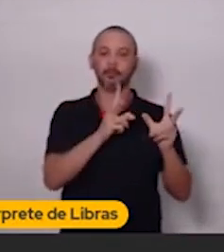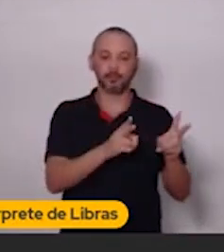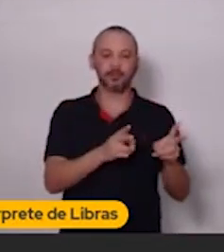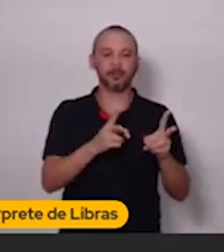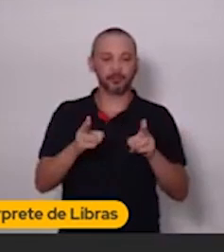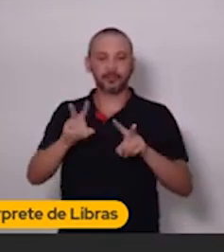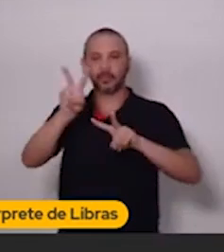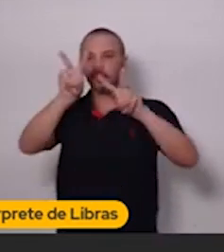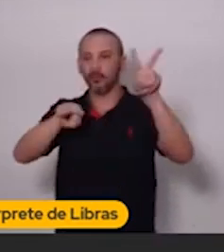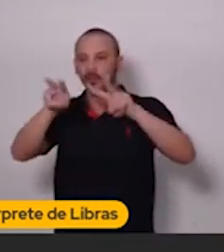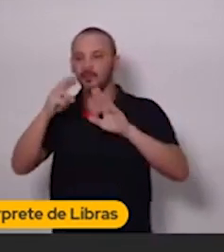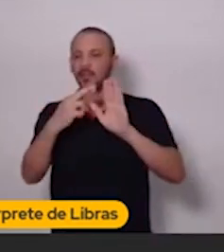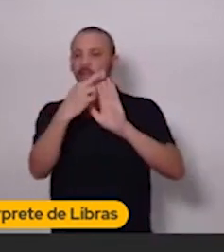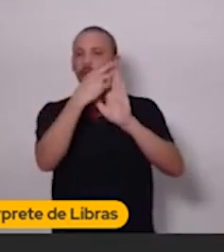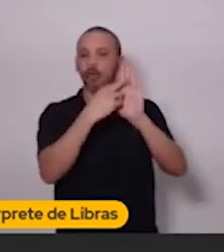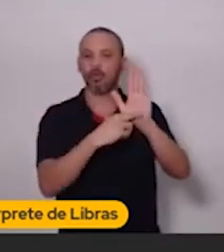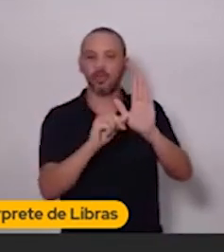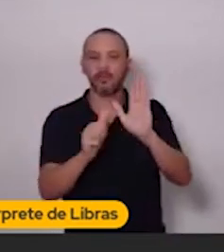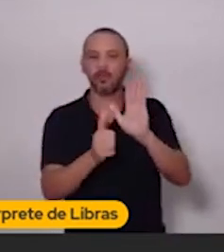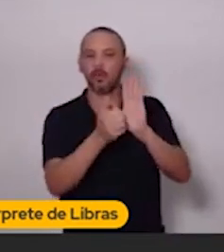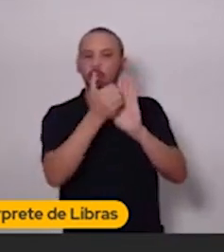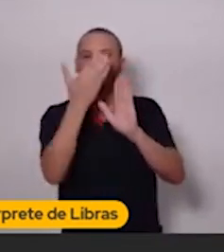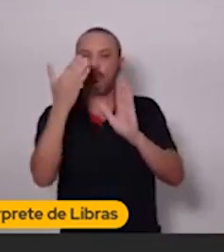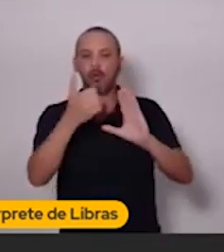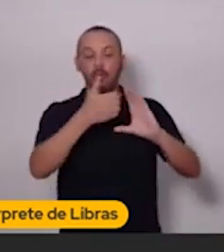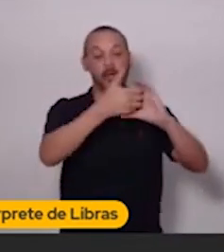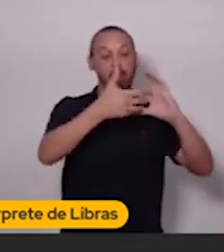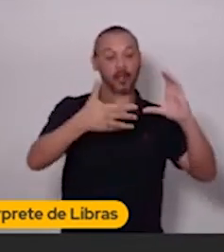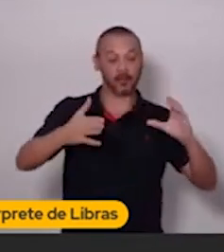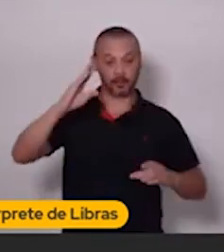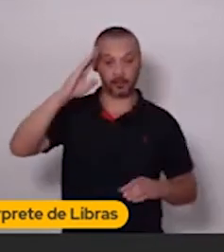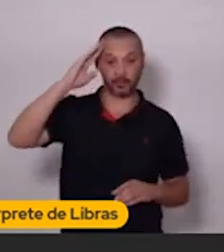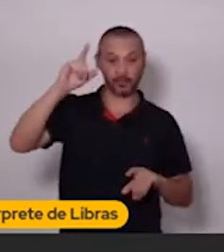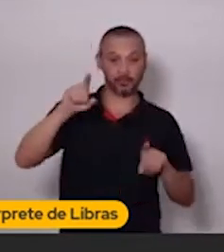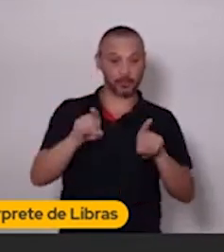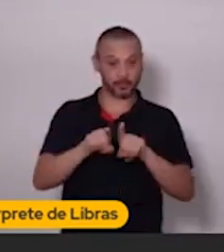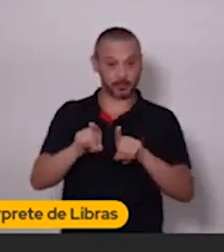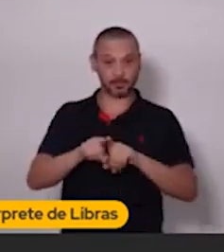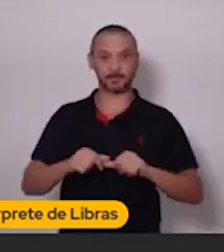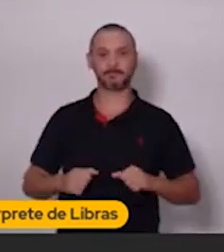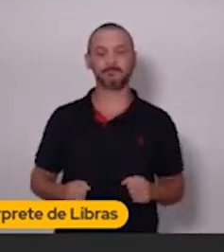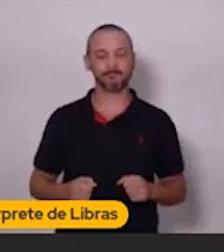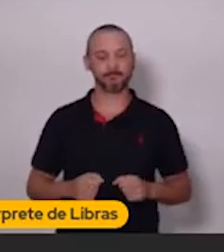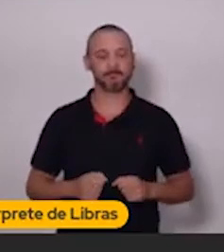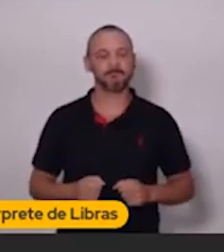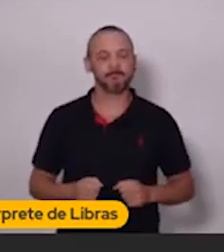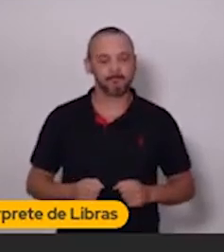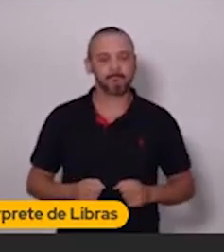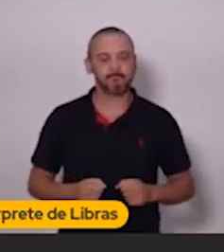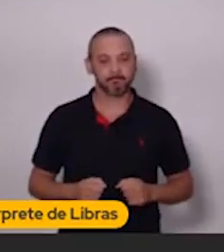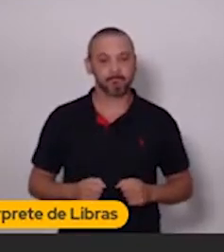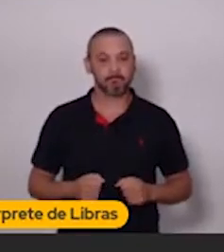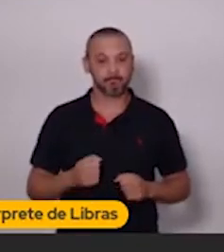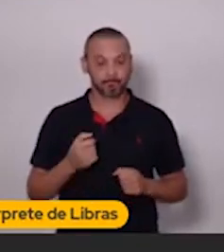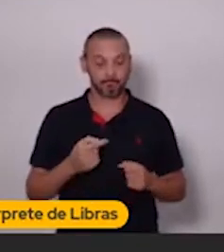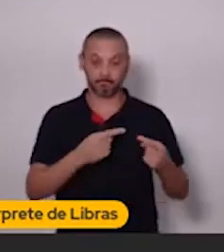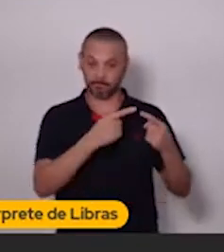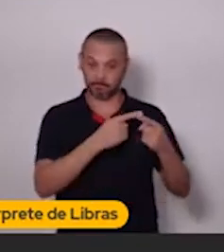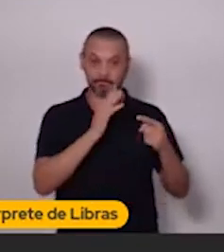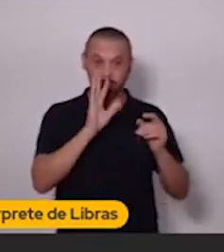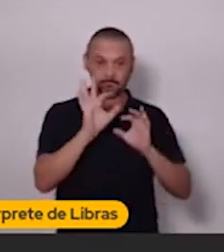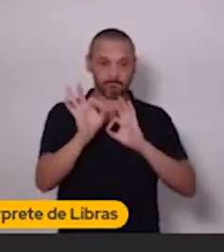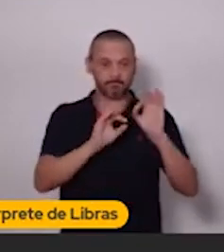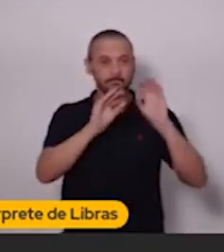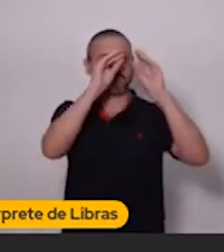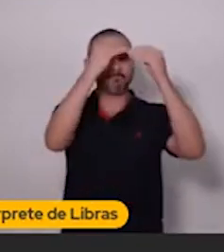o roteiro para entender quais são os elementos principais ali. Também vou falar um pouco disso mais para frente. Então, a gente vai fazer a decupagem, fazer